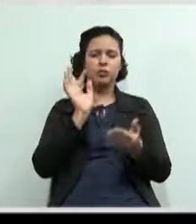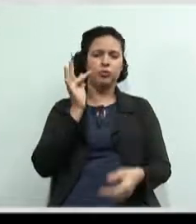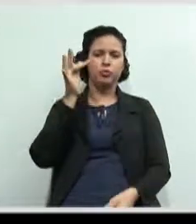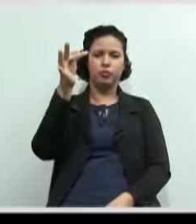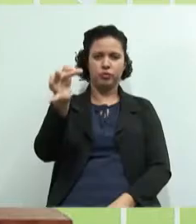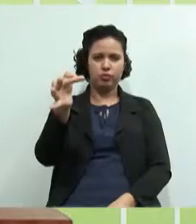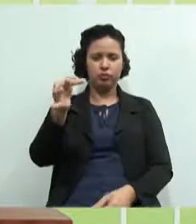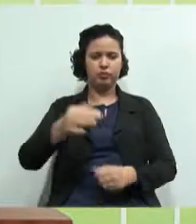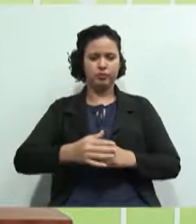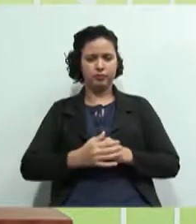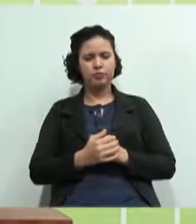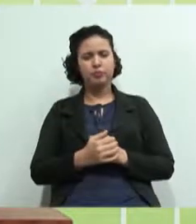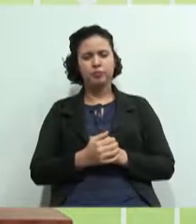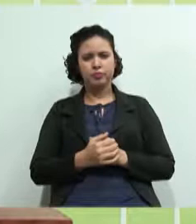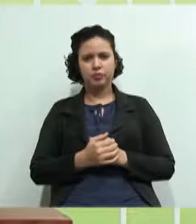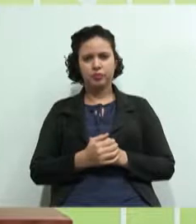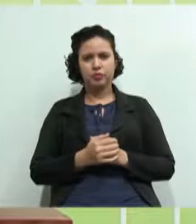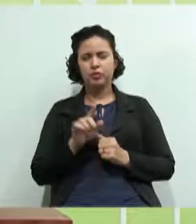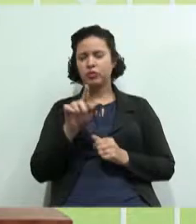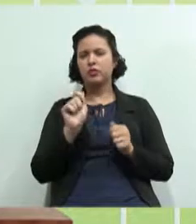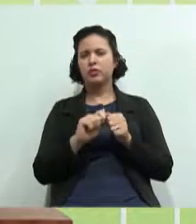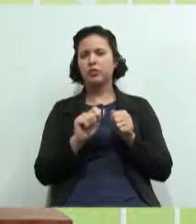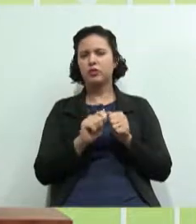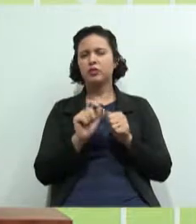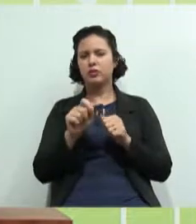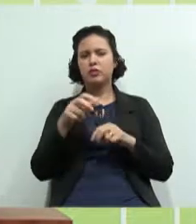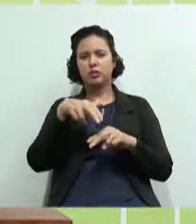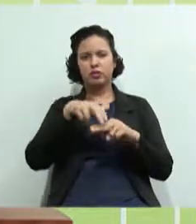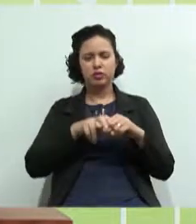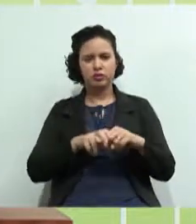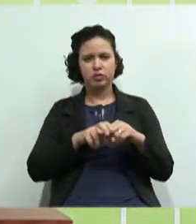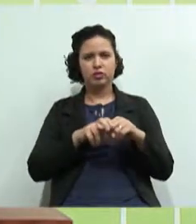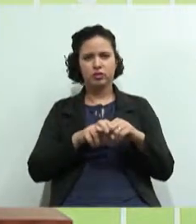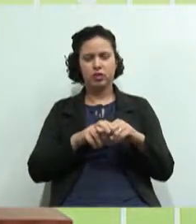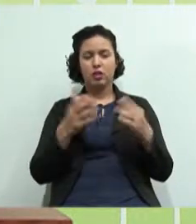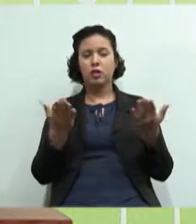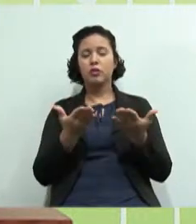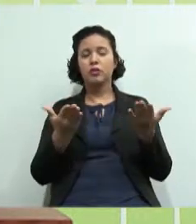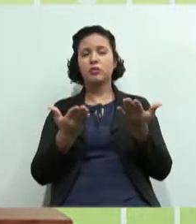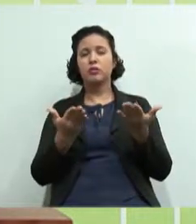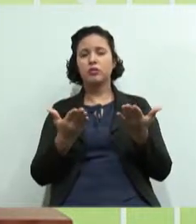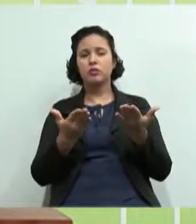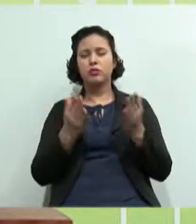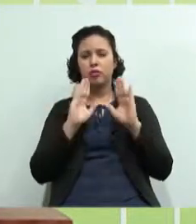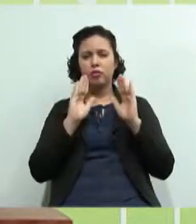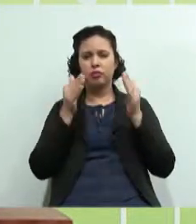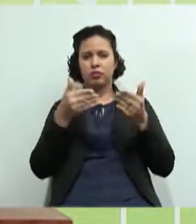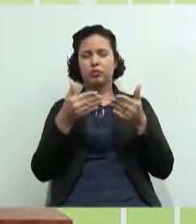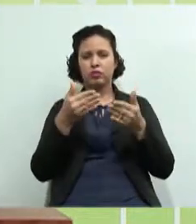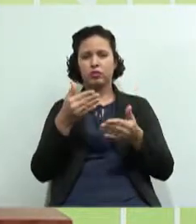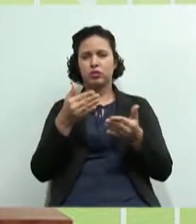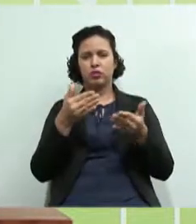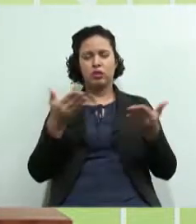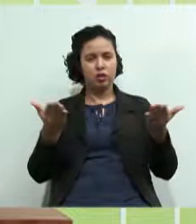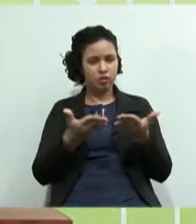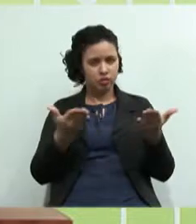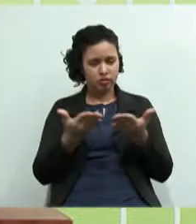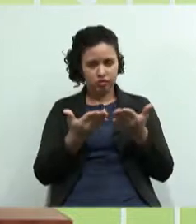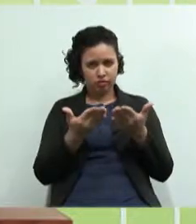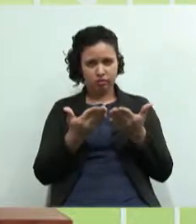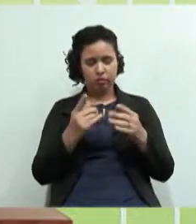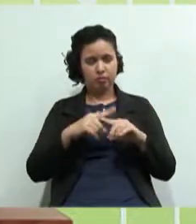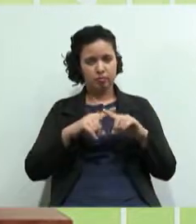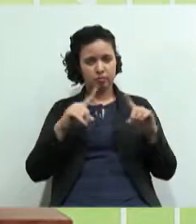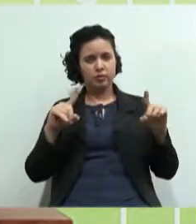Olha aqui para mim. O que você está fazendo nessa carteira, nessa sala de aula agora? Você está focando no presente.